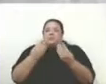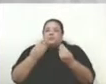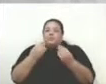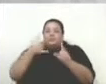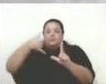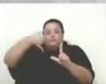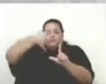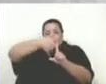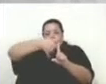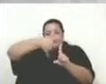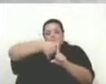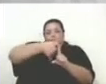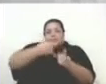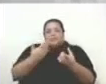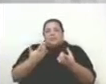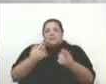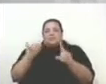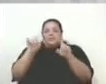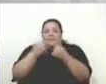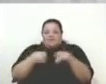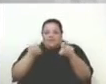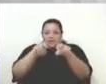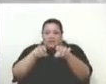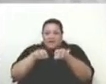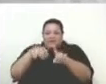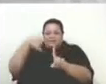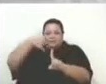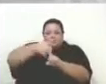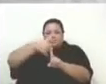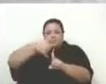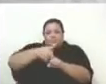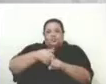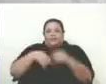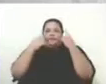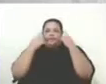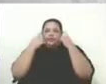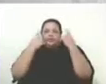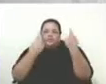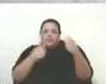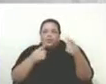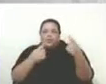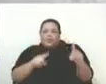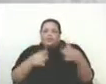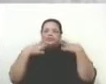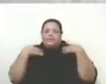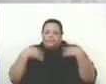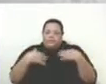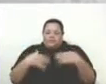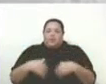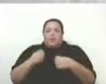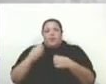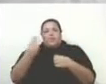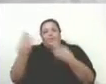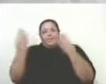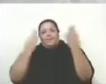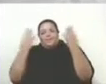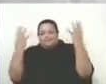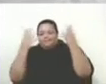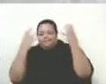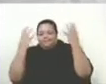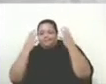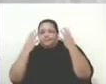a violência. Seja física ou seja psicológica. A gente fala tanto sobre isso, e mesmo a defasagem de